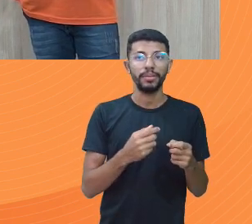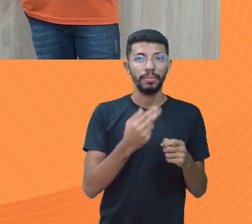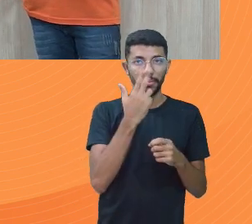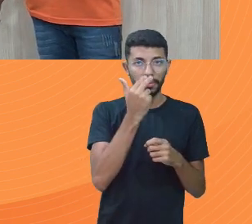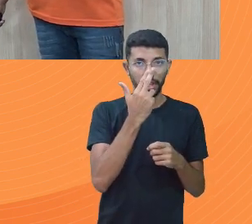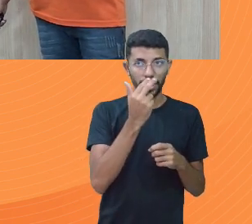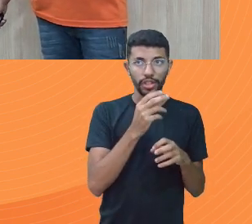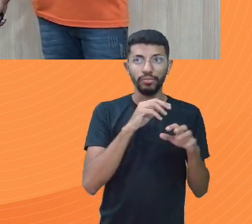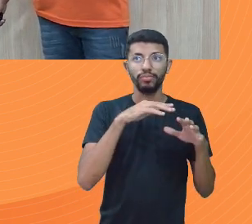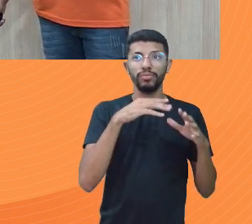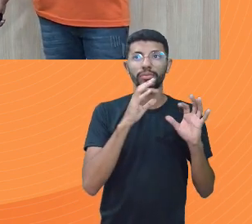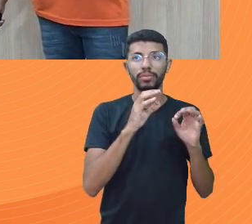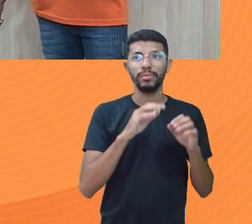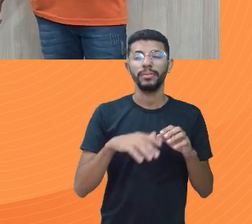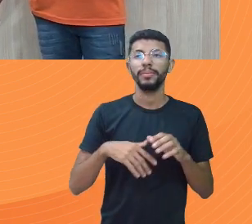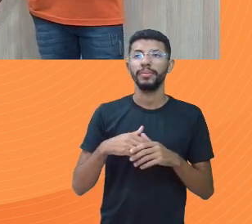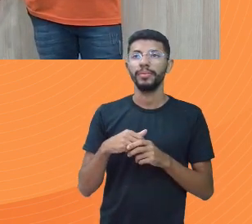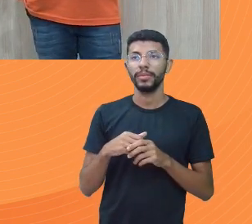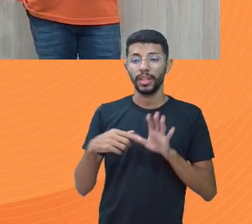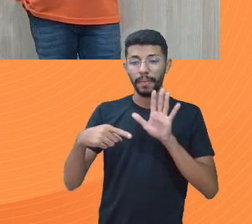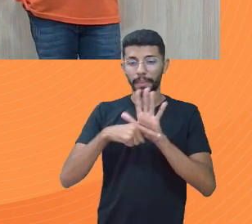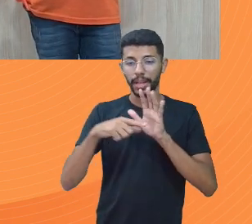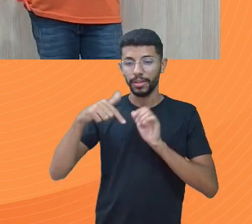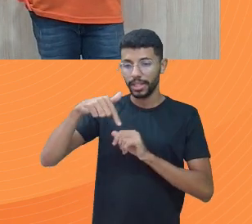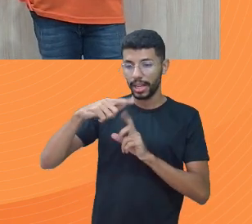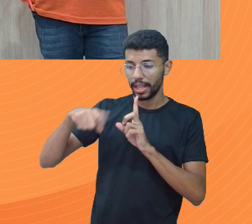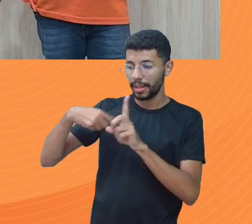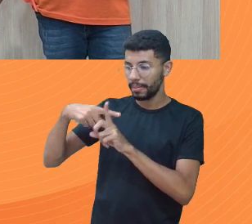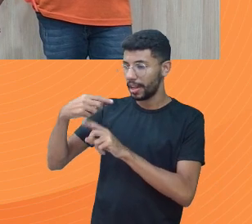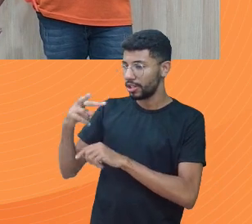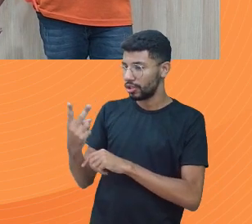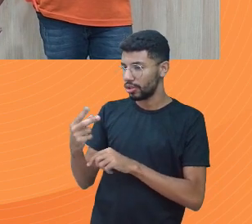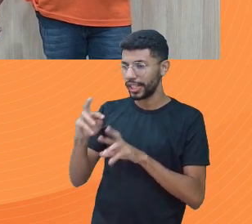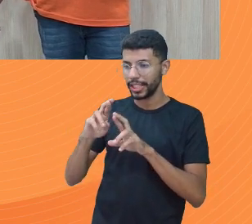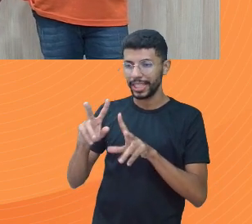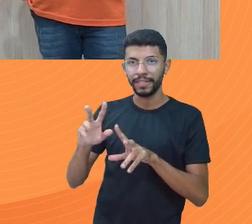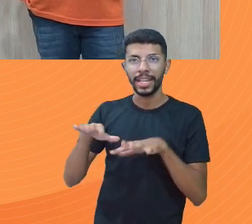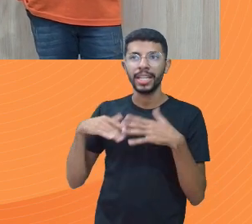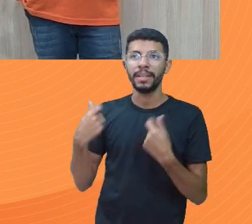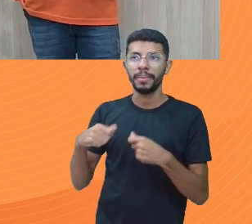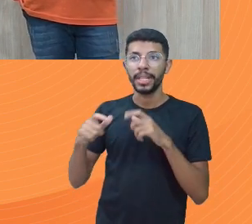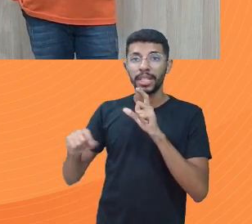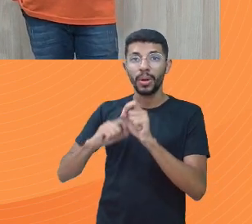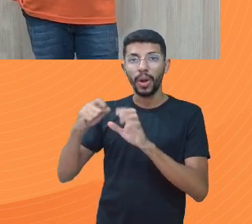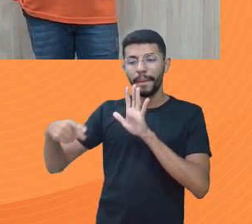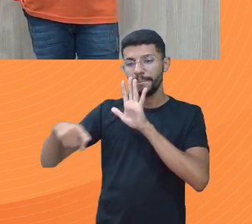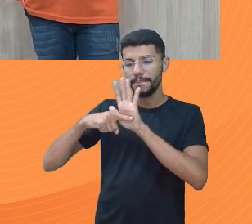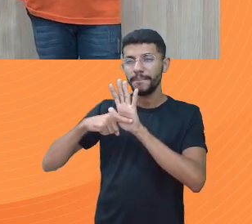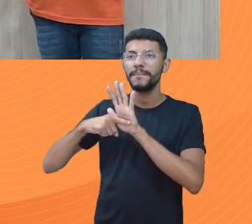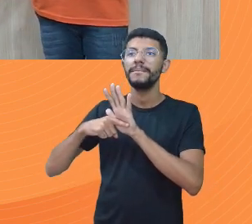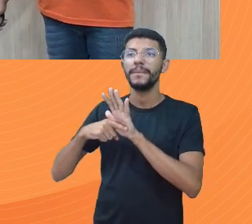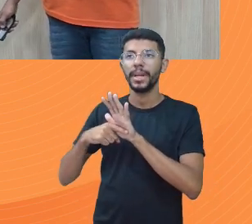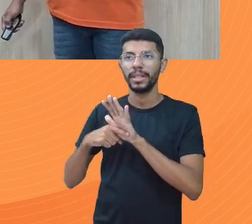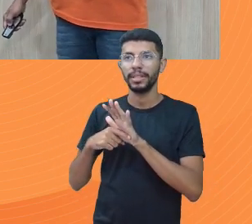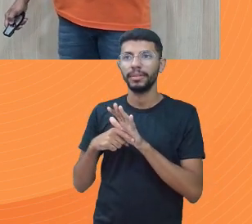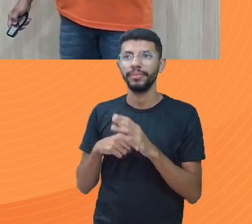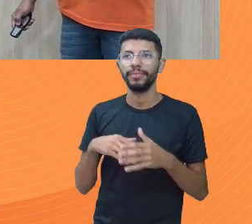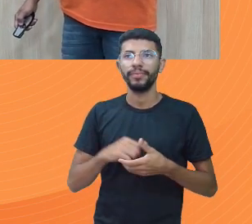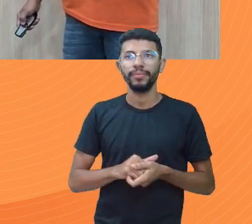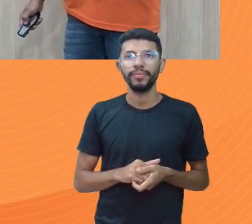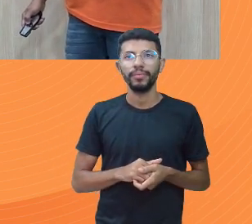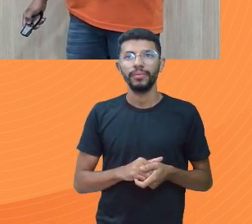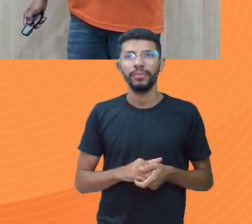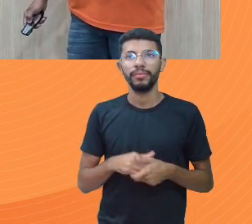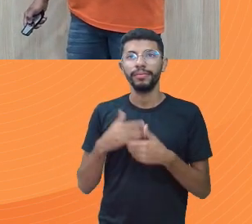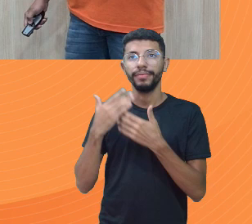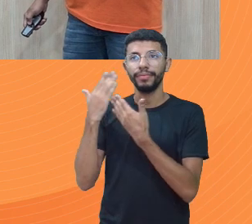sinal. Menos 7 mais 2, sinais diferentes. Então, eu vou precisar subtrair e dar o sinal do maior.